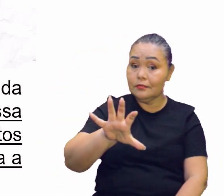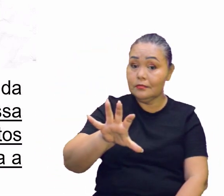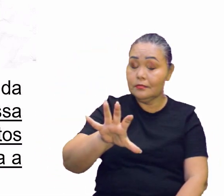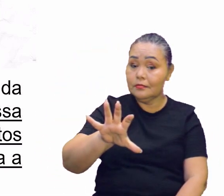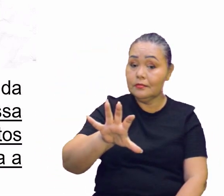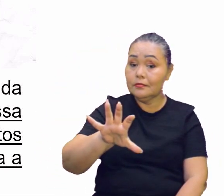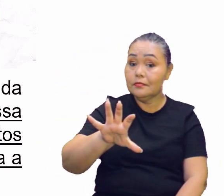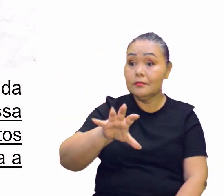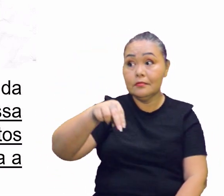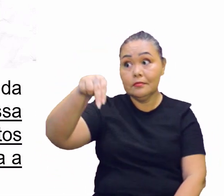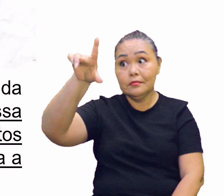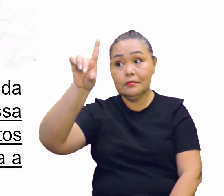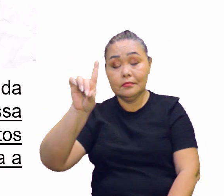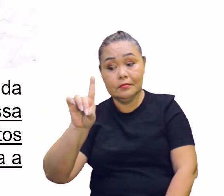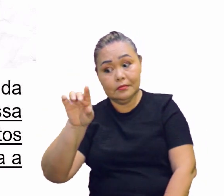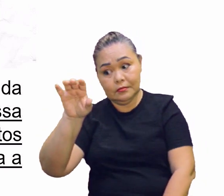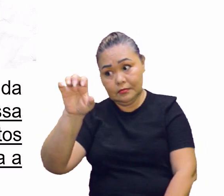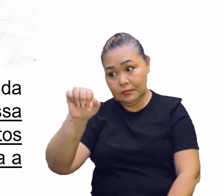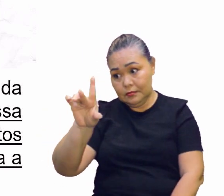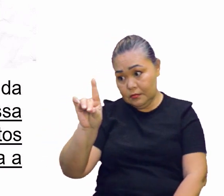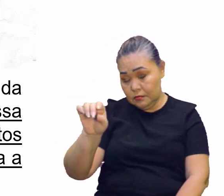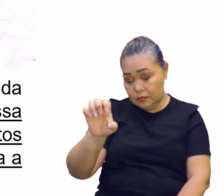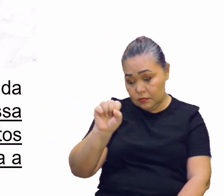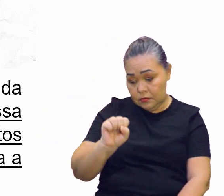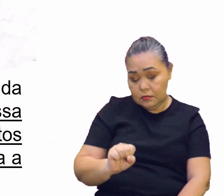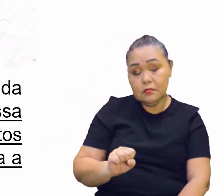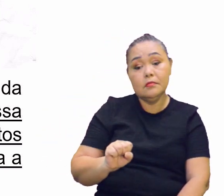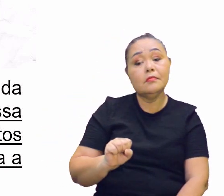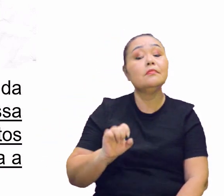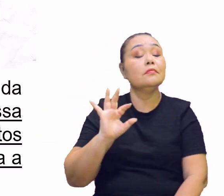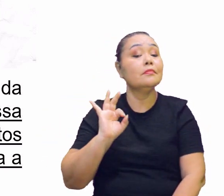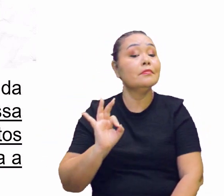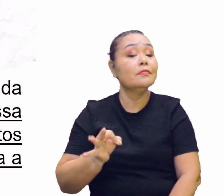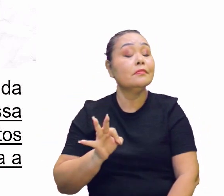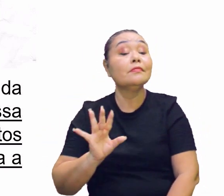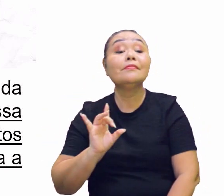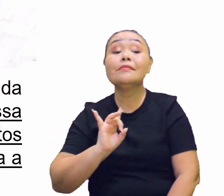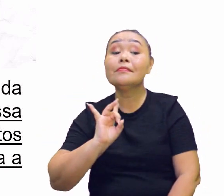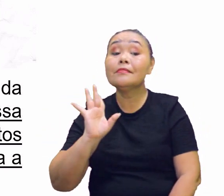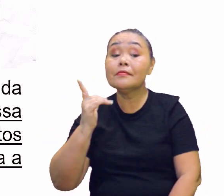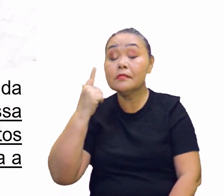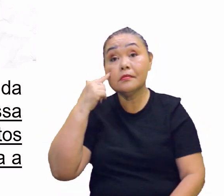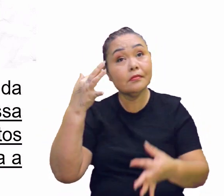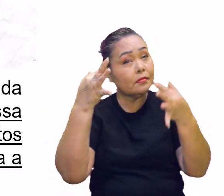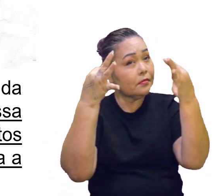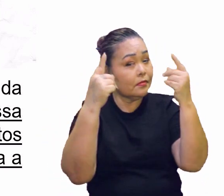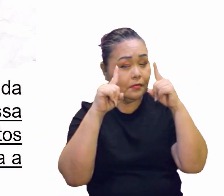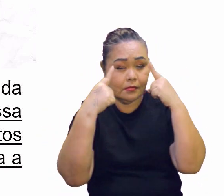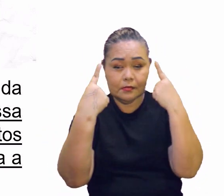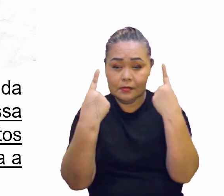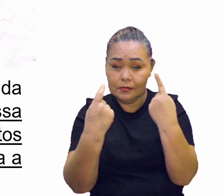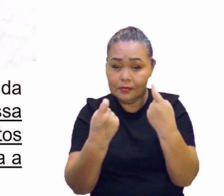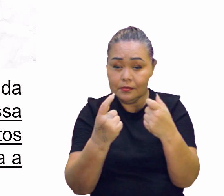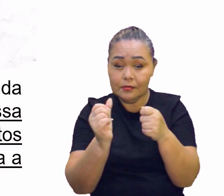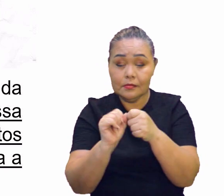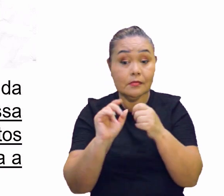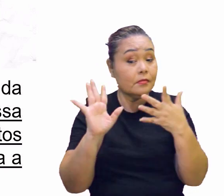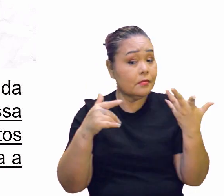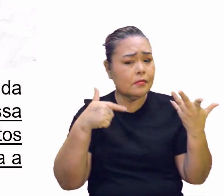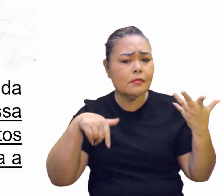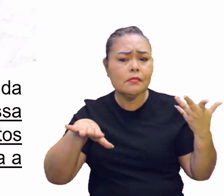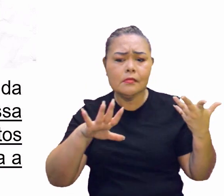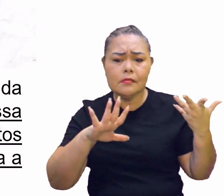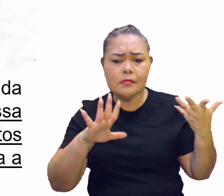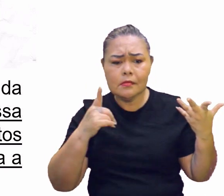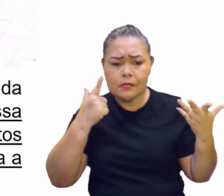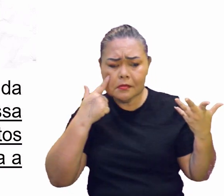centro-oeste, né, o nordeste, o sudeste e o sul, certo? Só que com detalhes interessantes. Mas, professor, a gente já